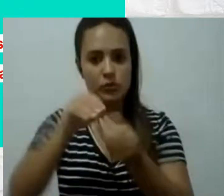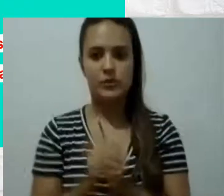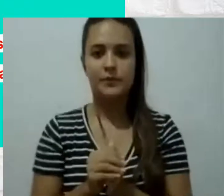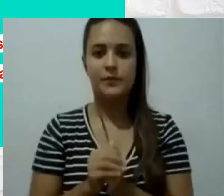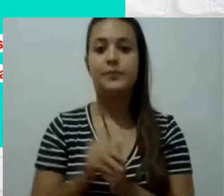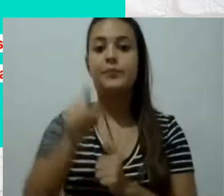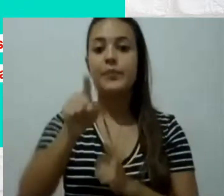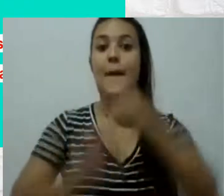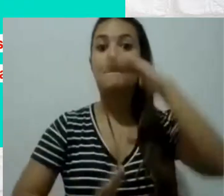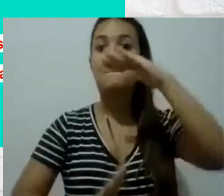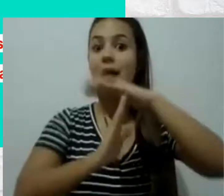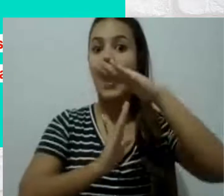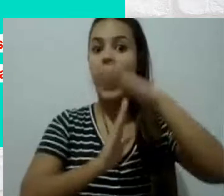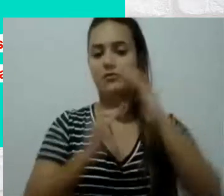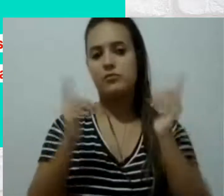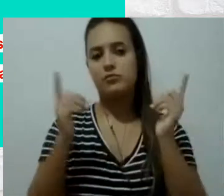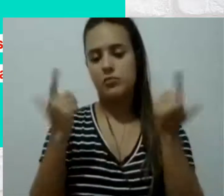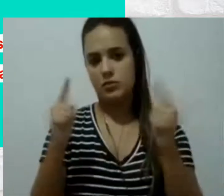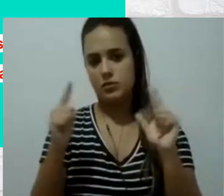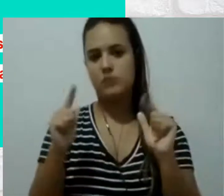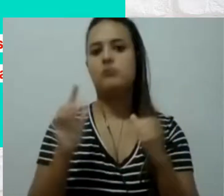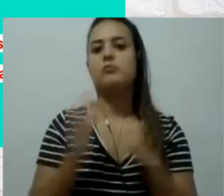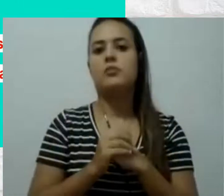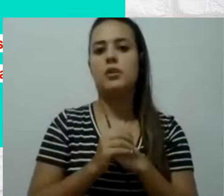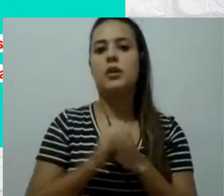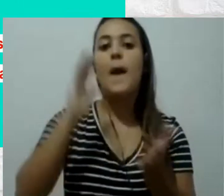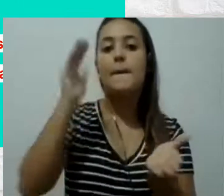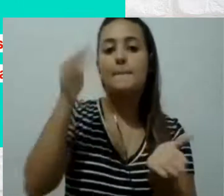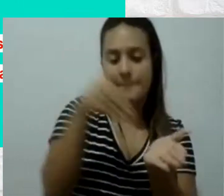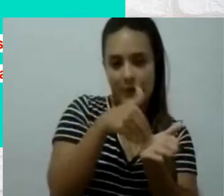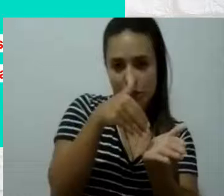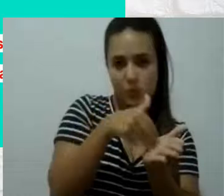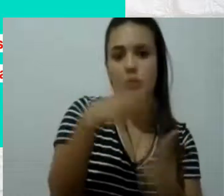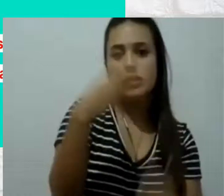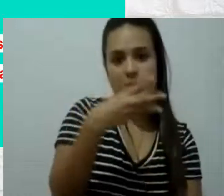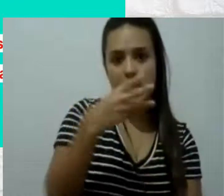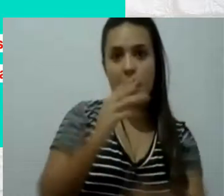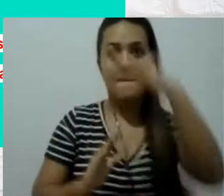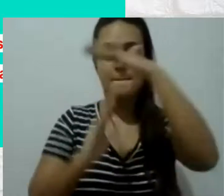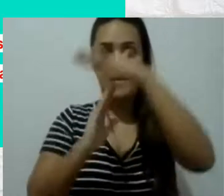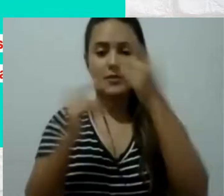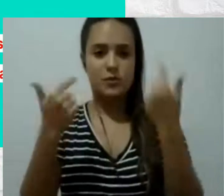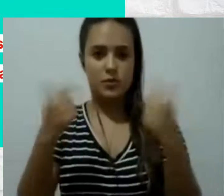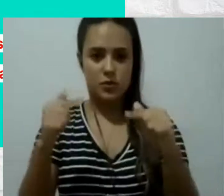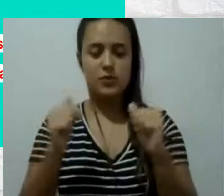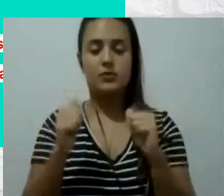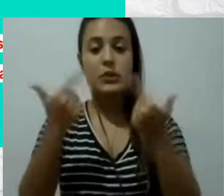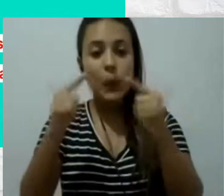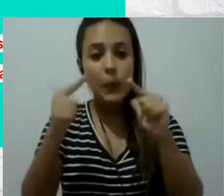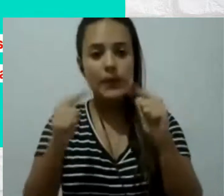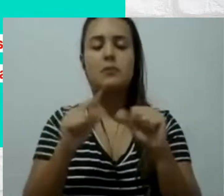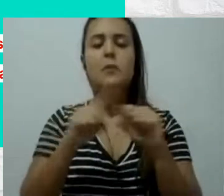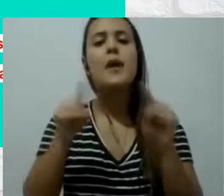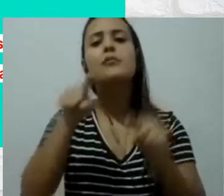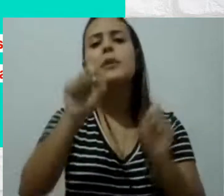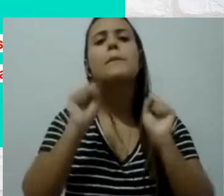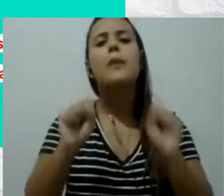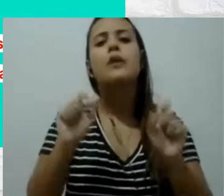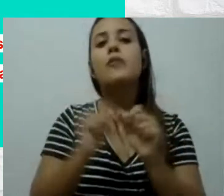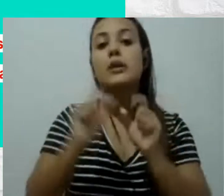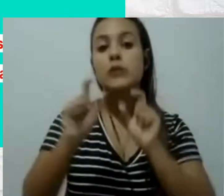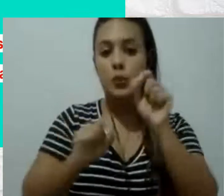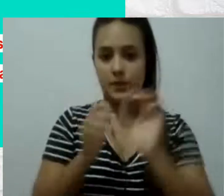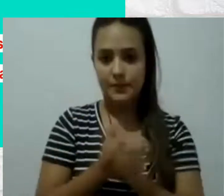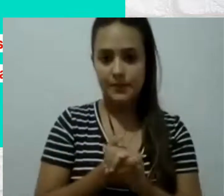Aqui não existe um máximo, né? O mínimo são 3, o máximo não existe. Mas geralmente as pessoas o que é que